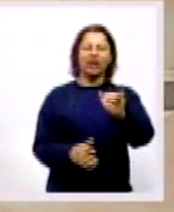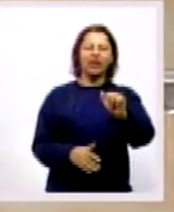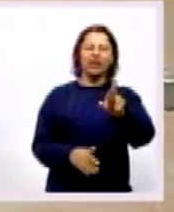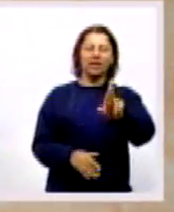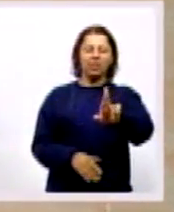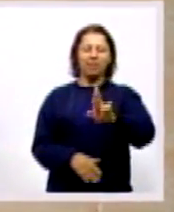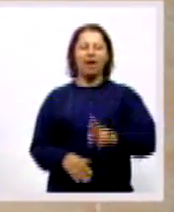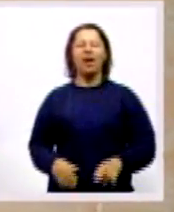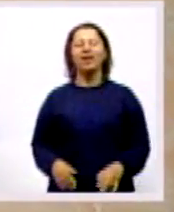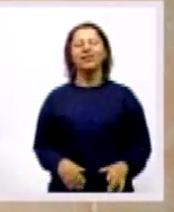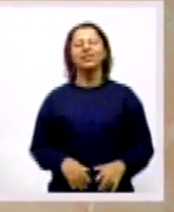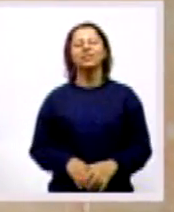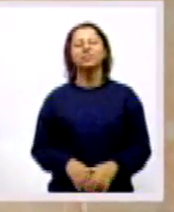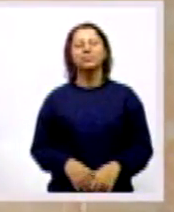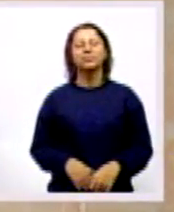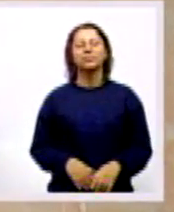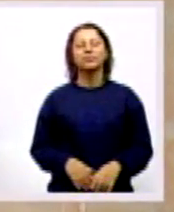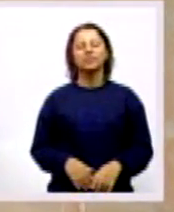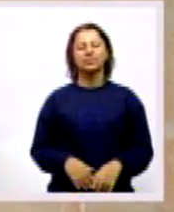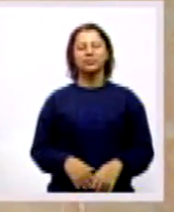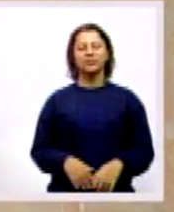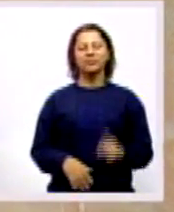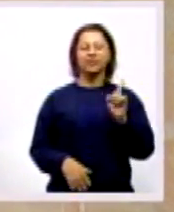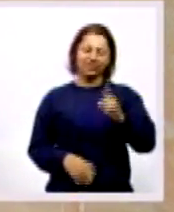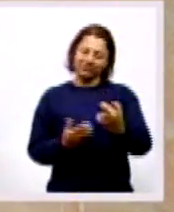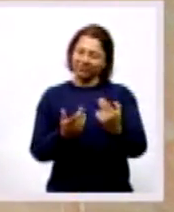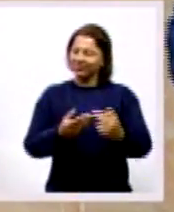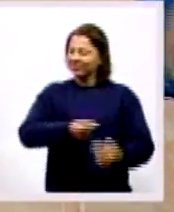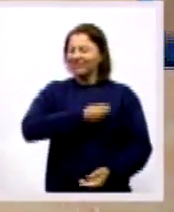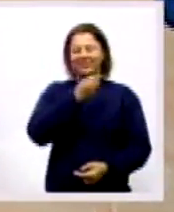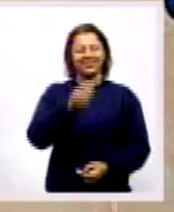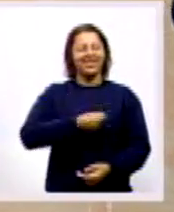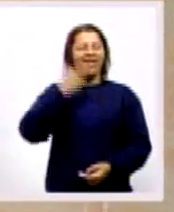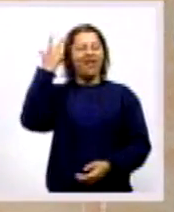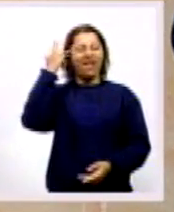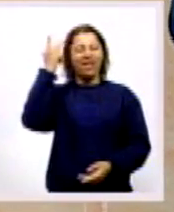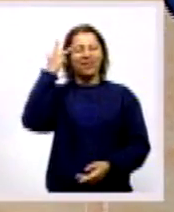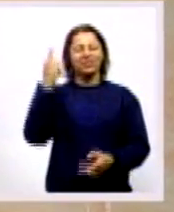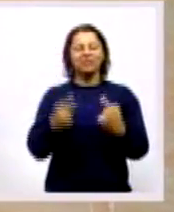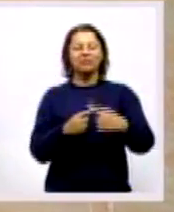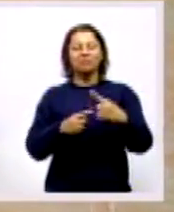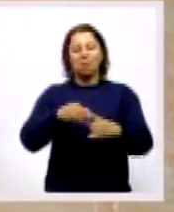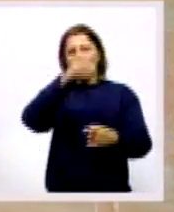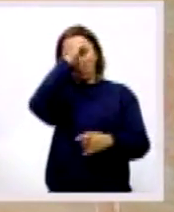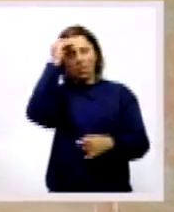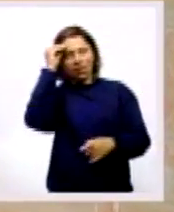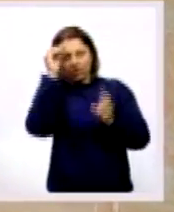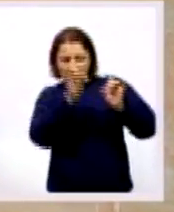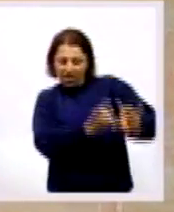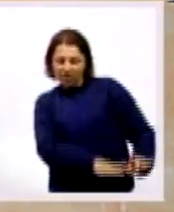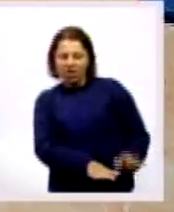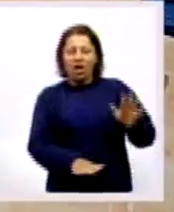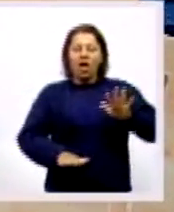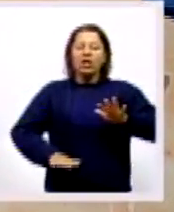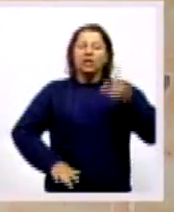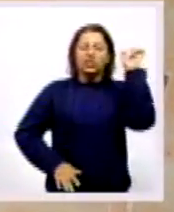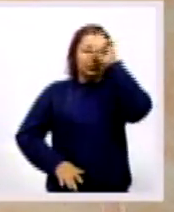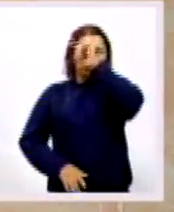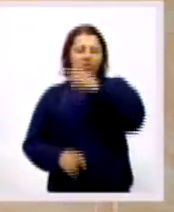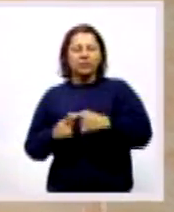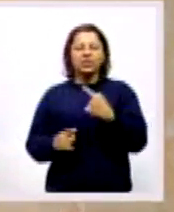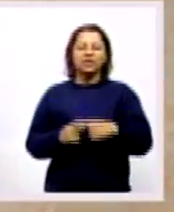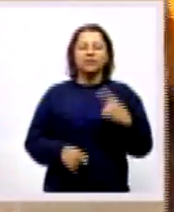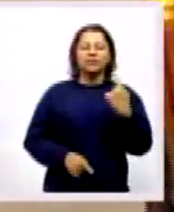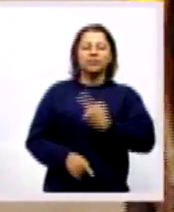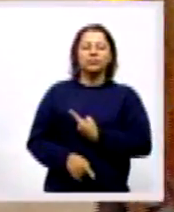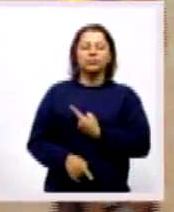pergunta. É assim a vida. Sair da ignorância às vezes dá um trabalho e a gente fica impaciente, porque